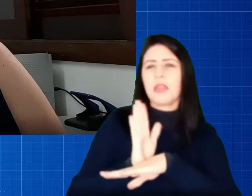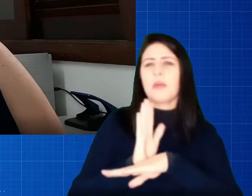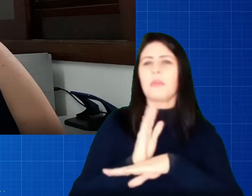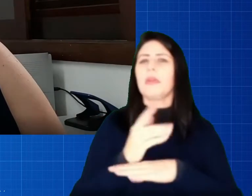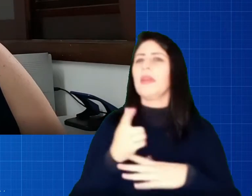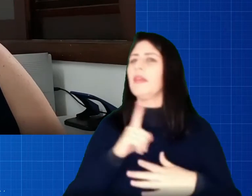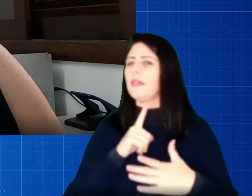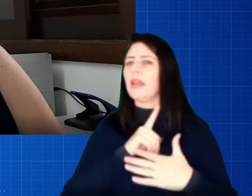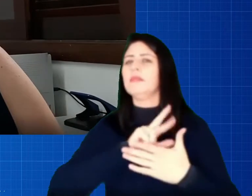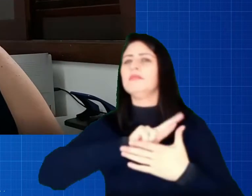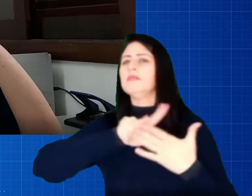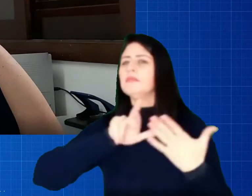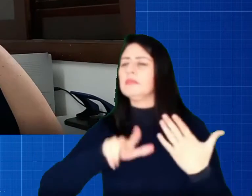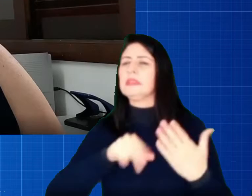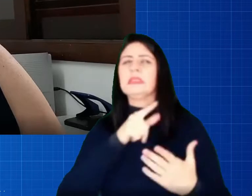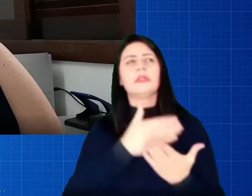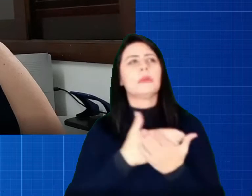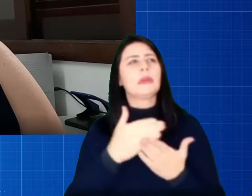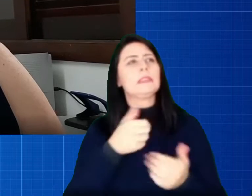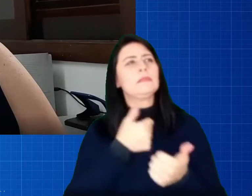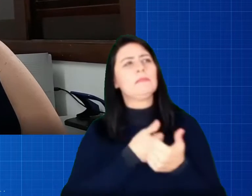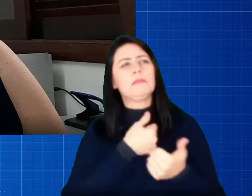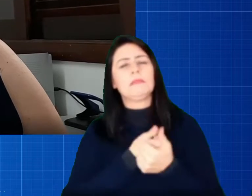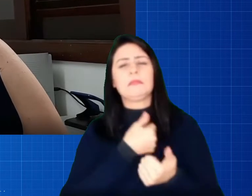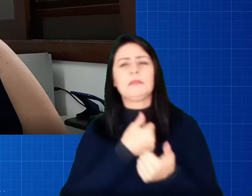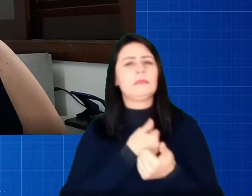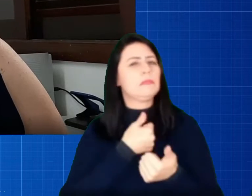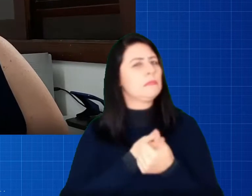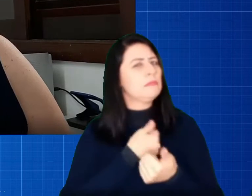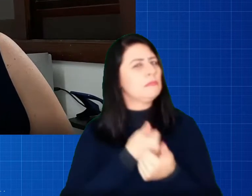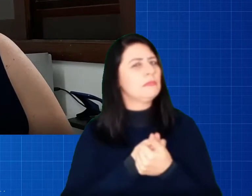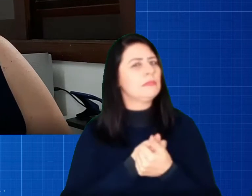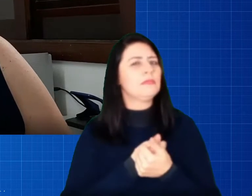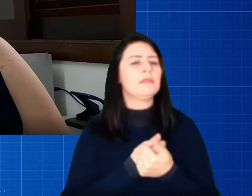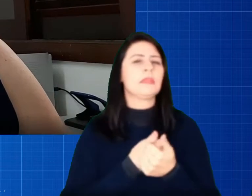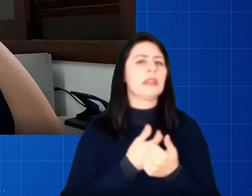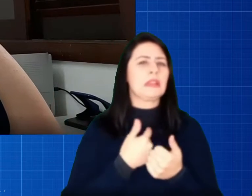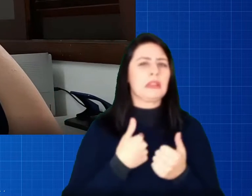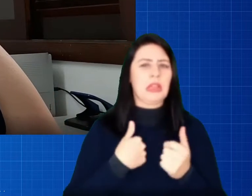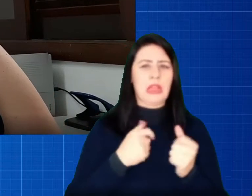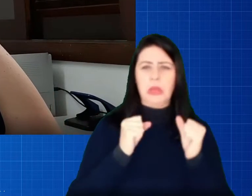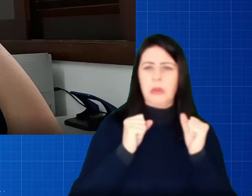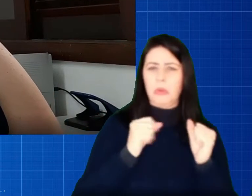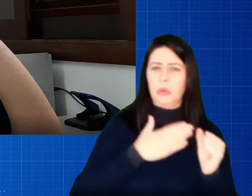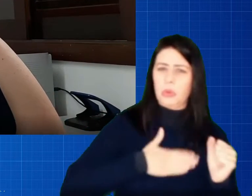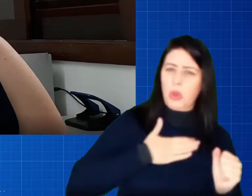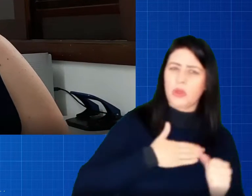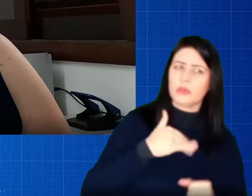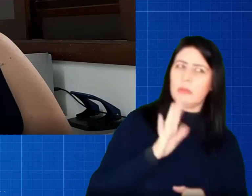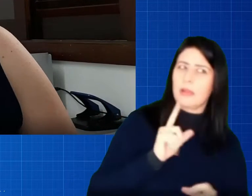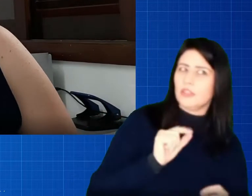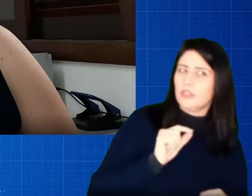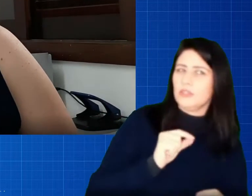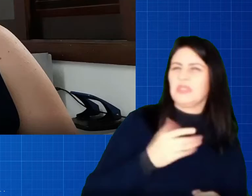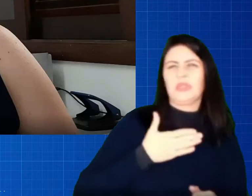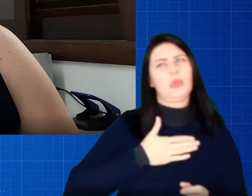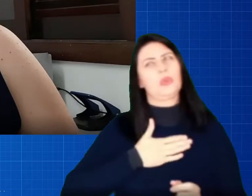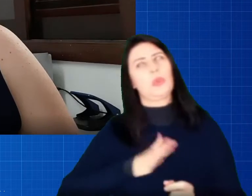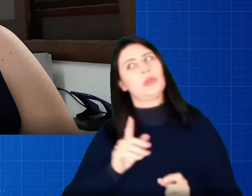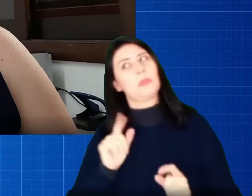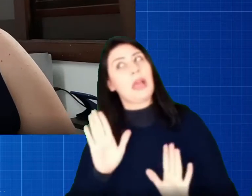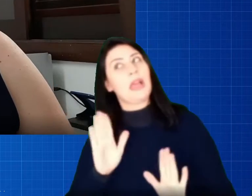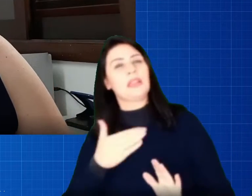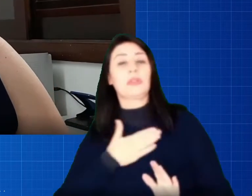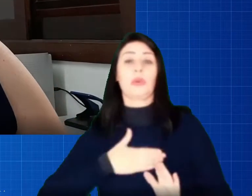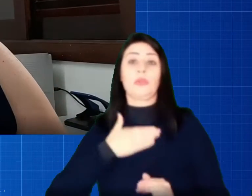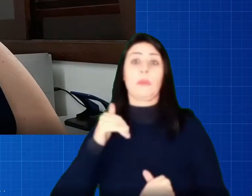filmes, séries, eles começam a se questionar. Né, gosto mais disso, gosto mais